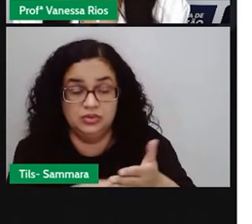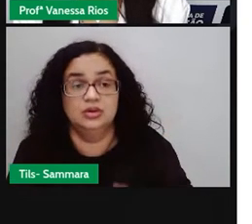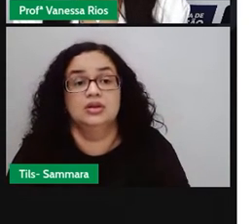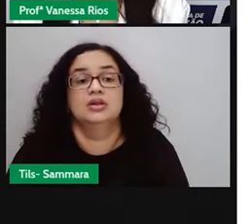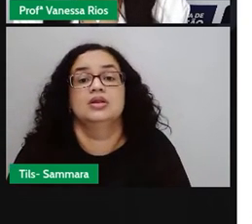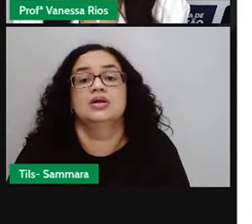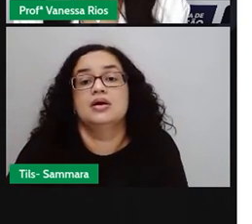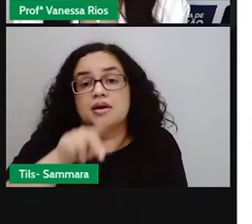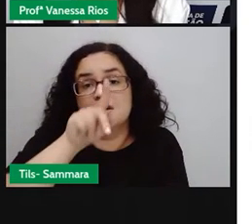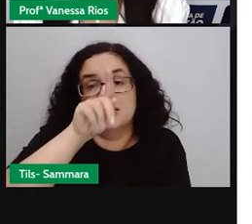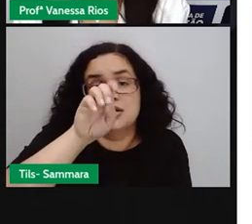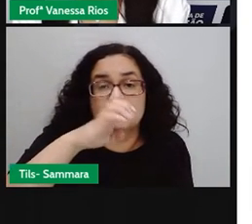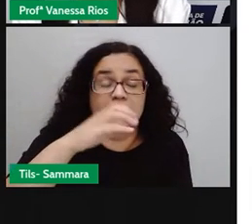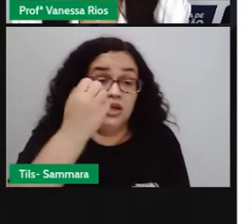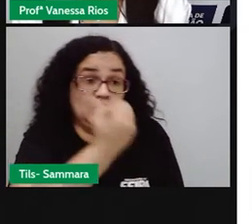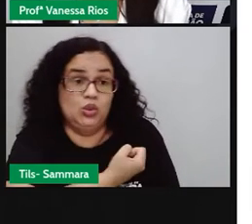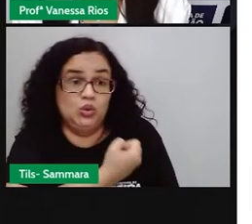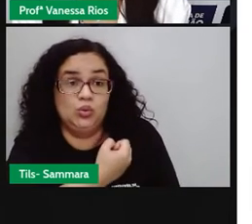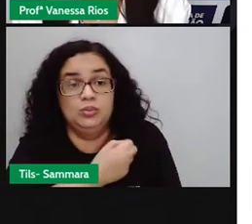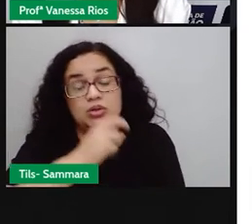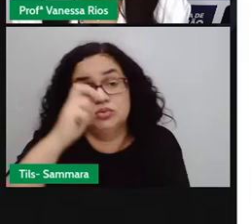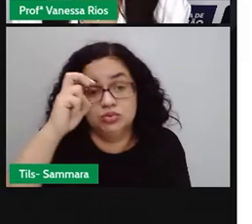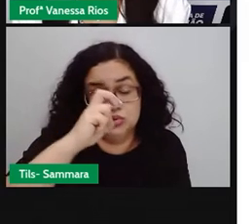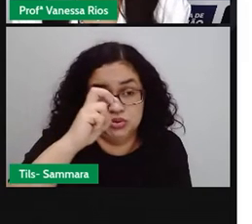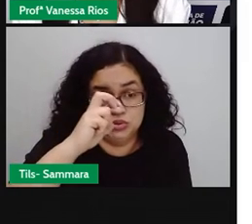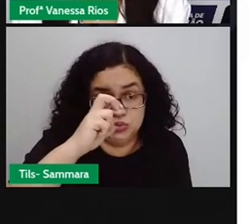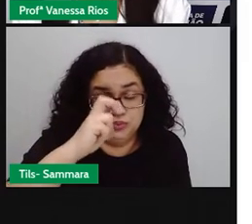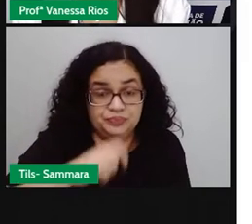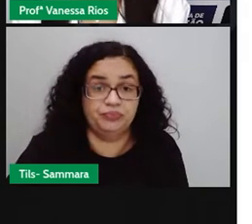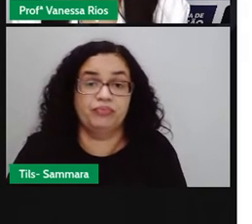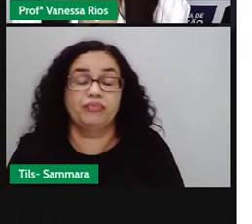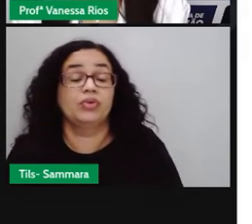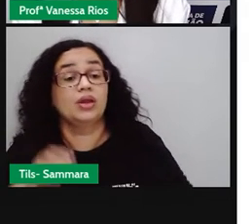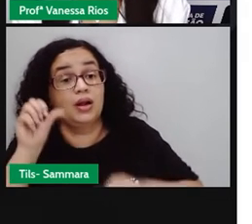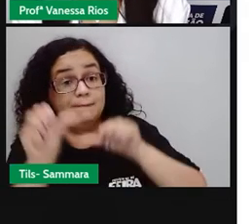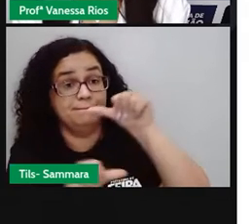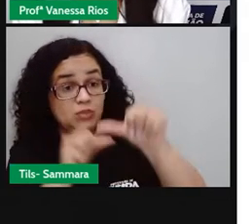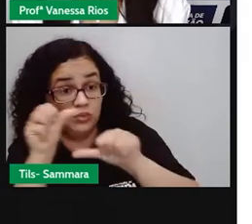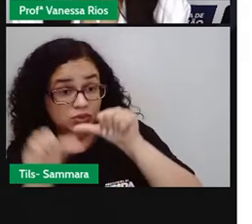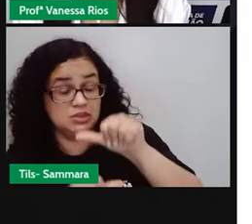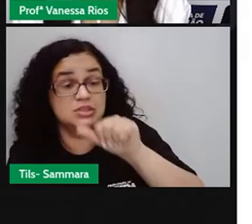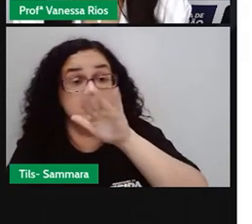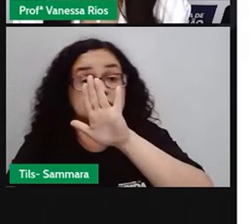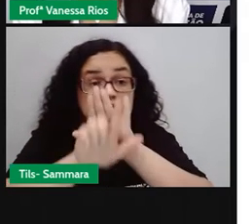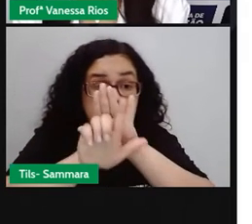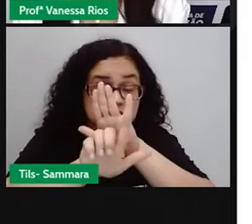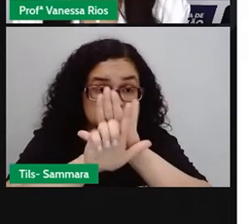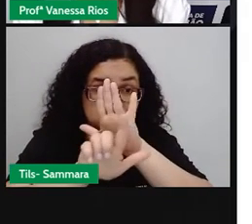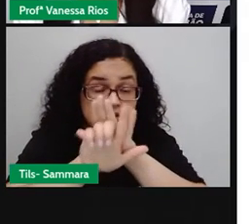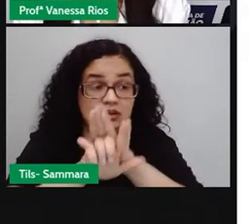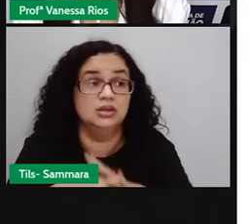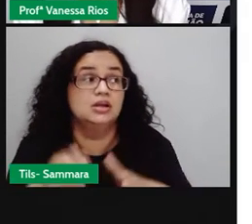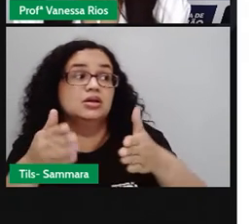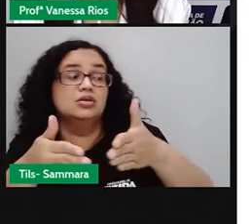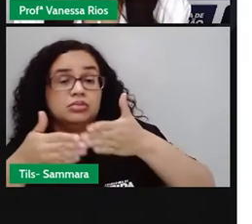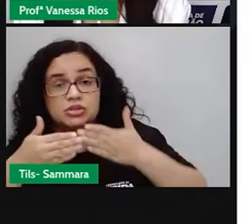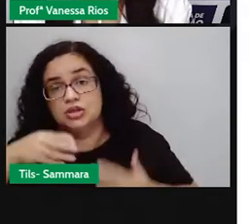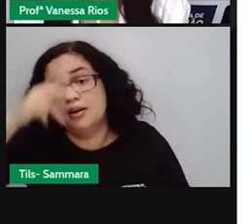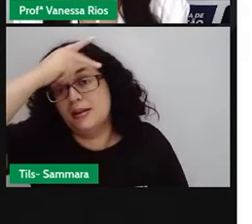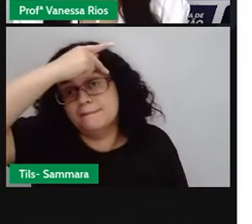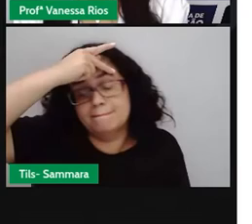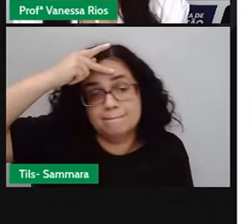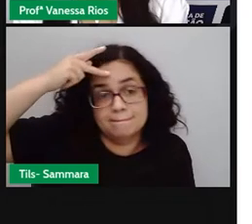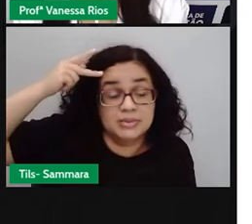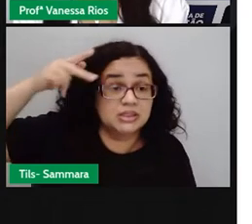da PEC número 5, onde a mudança aí na legislação, né, as pessoas